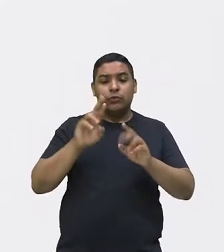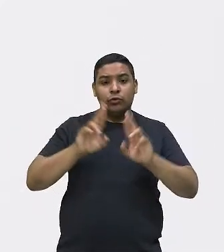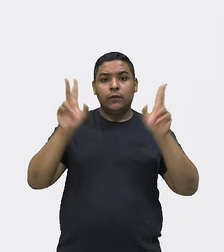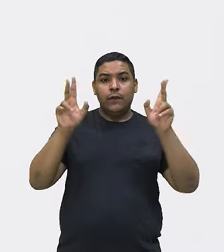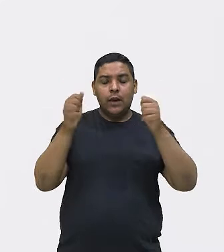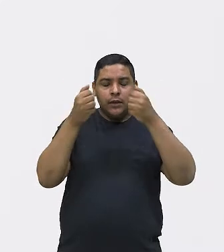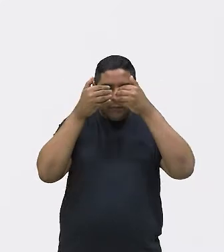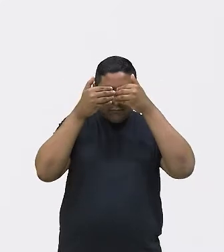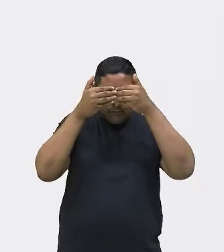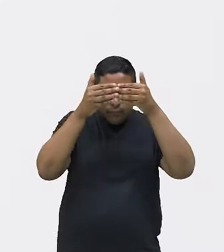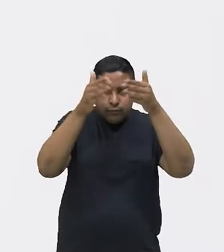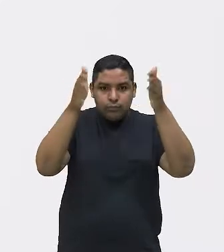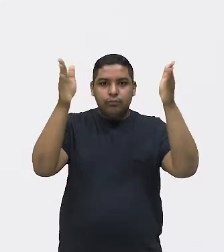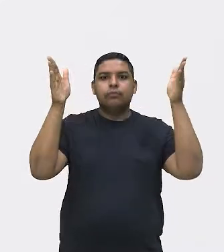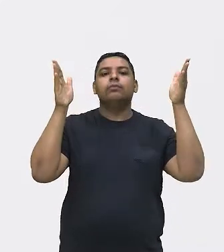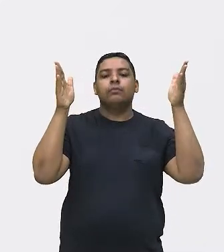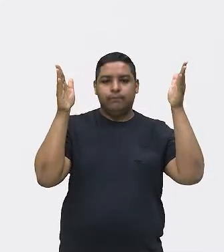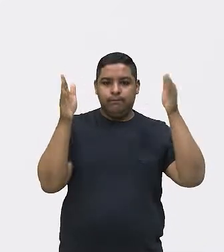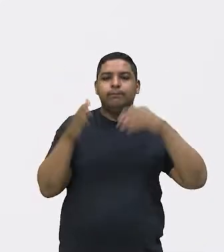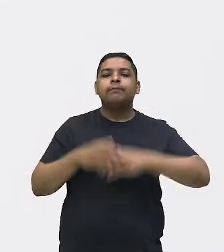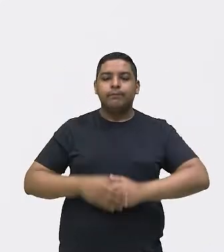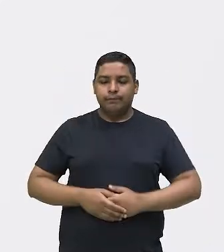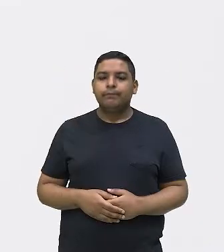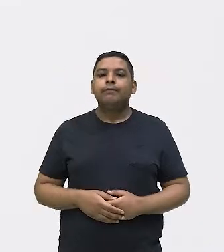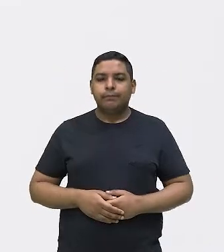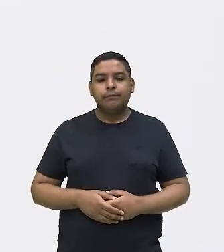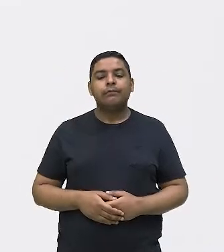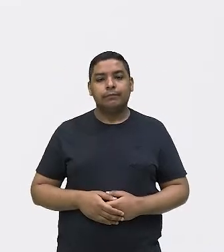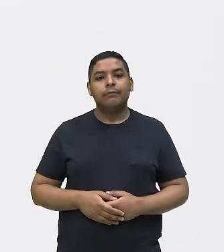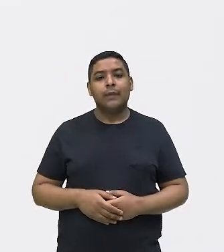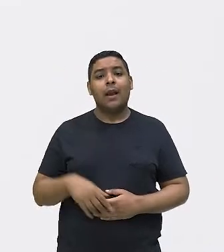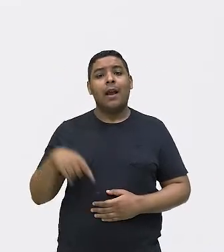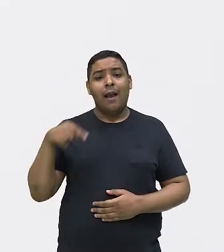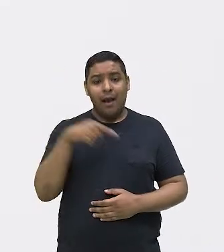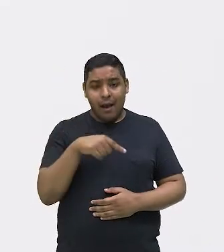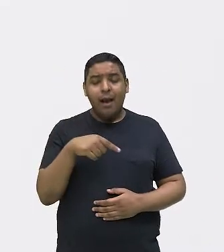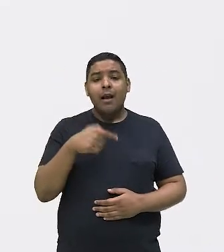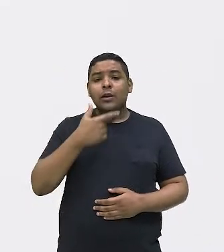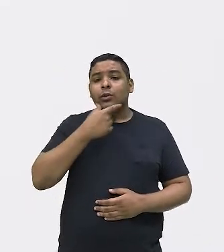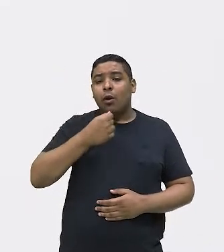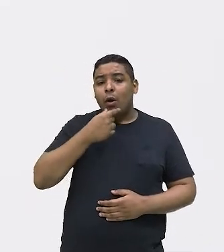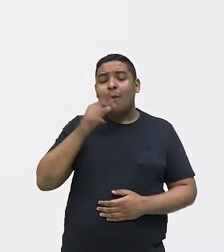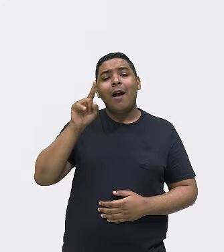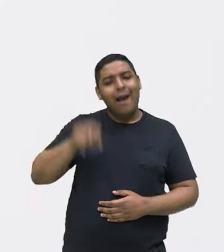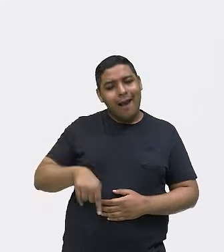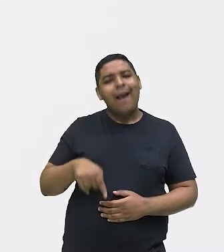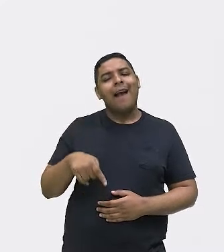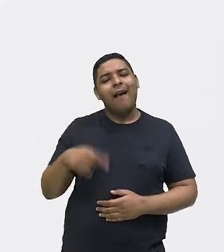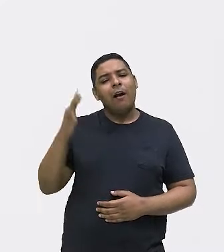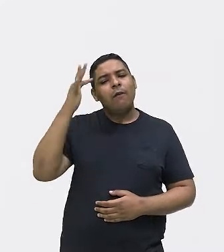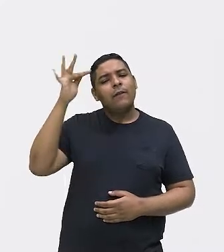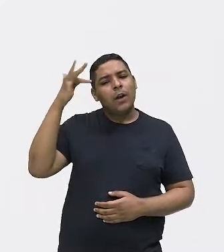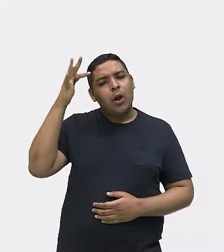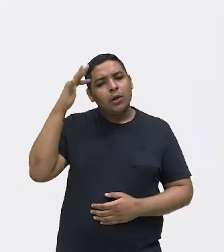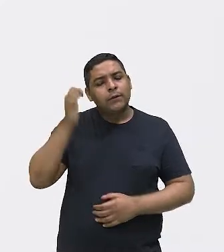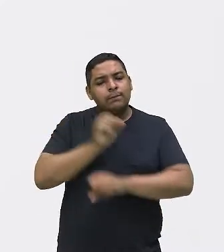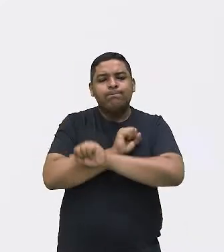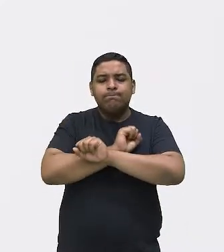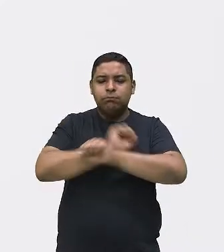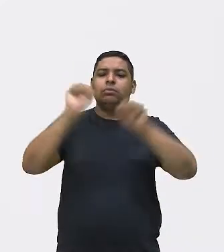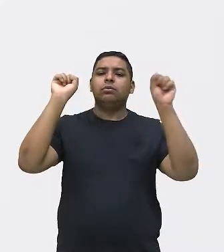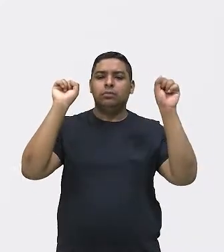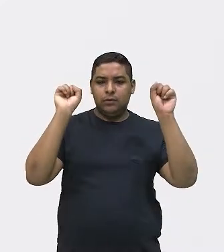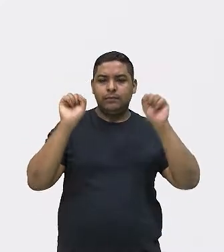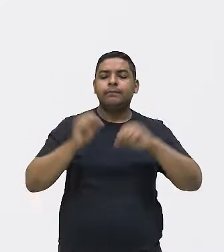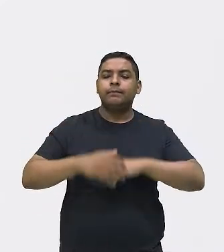ele, esse homem é o filósofo, é o que se libertou das correntes. Por isso que ele defende